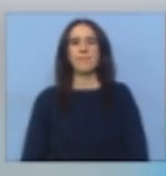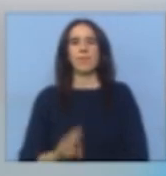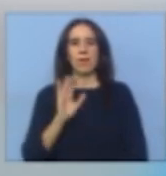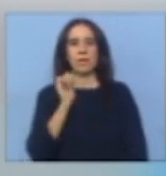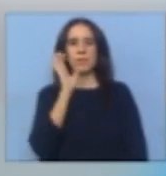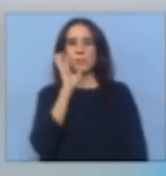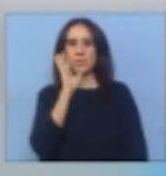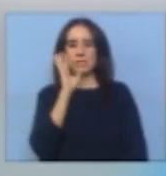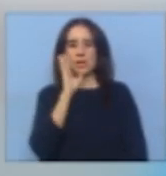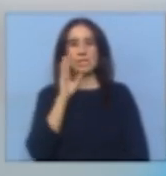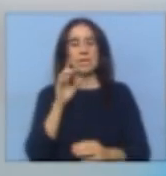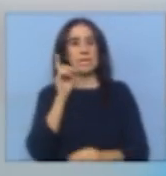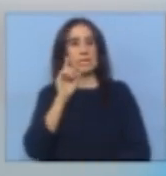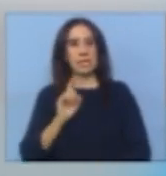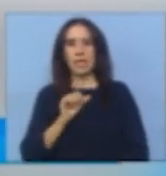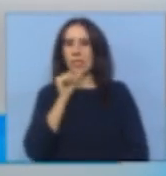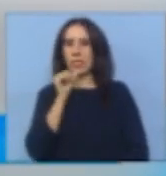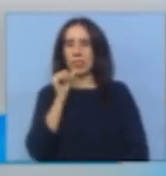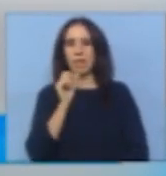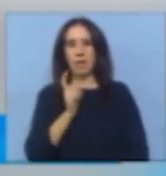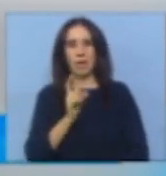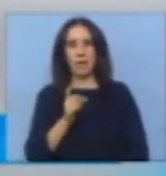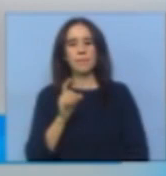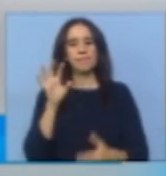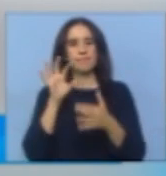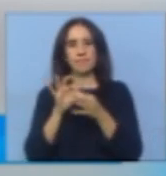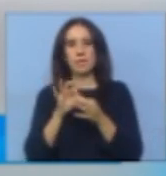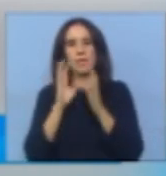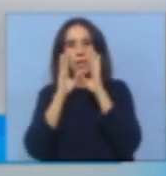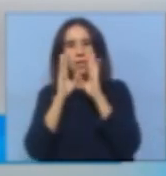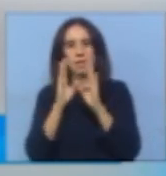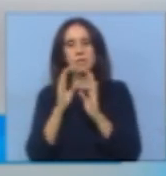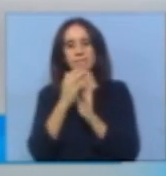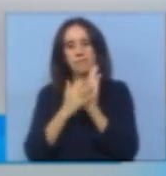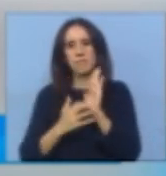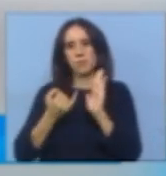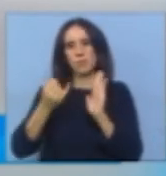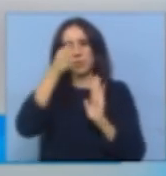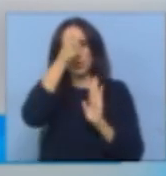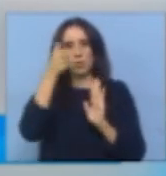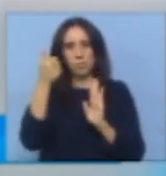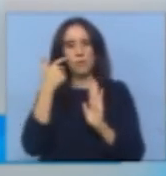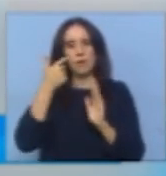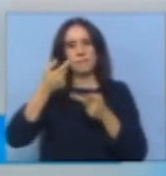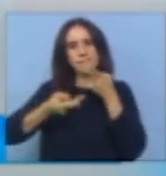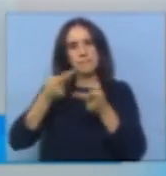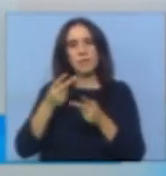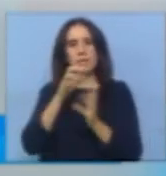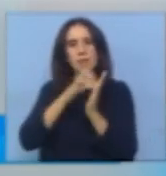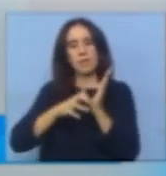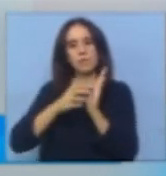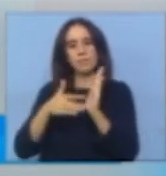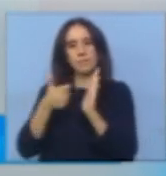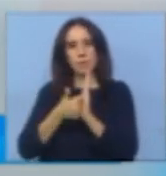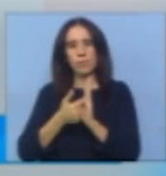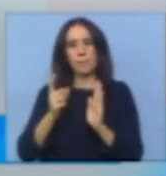Olá, muito boa tarde. Neste dia, como é habitual, centramos a nossa atenção na liturgia do próximo domingo. Vamos analisar os textos bíblicos daquele que